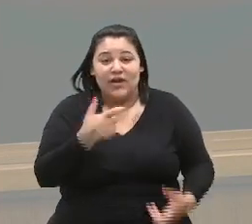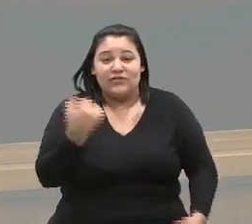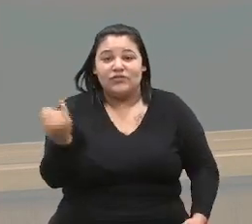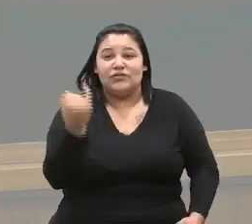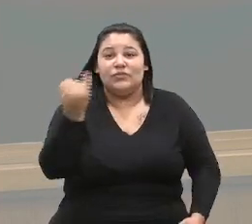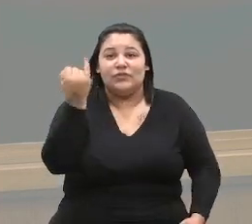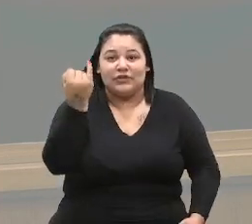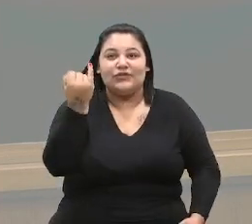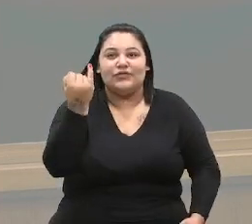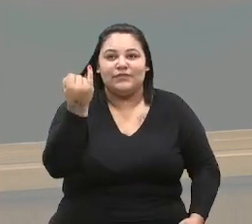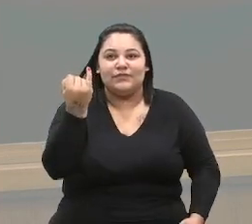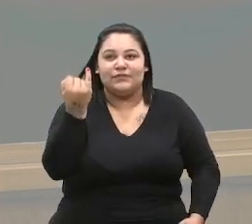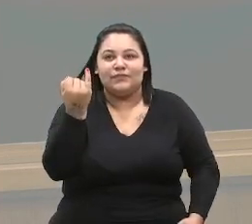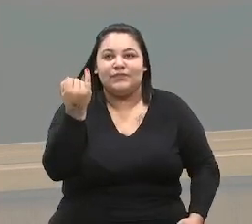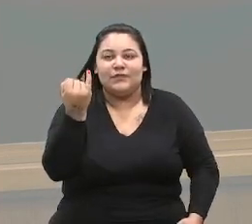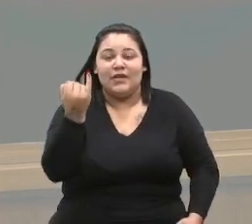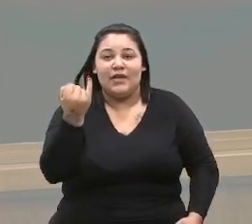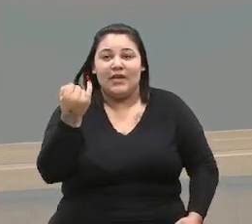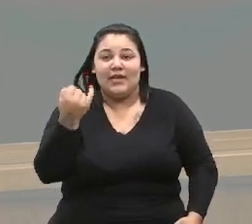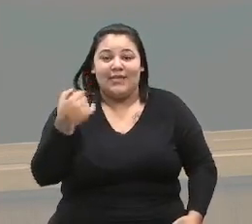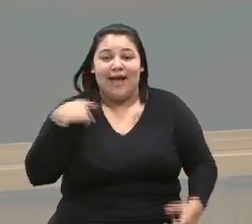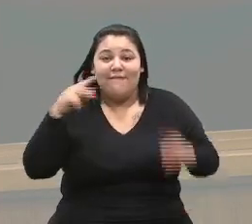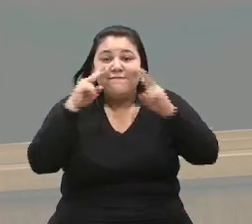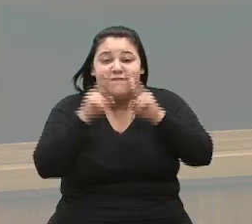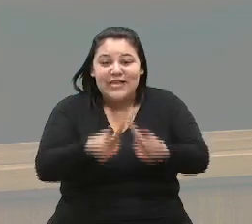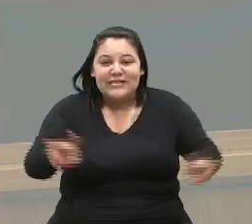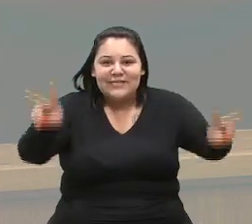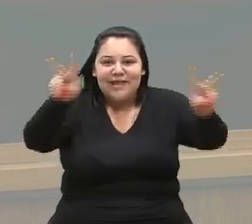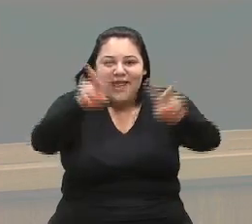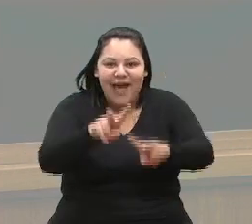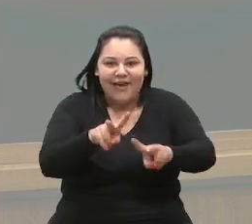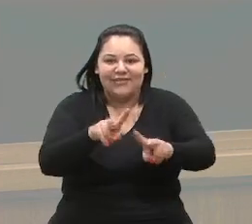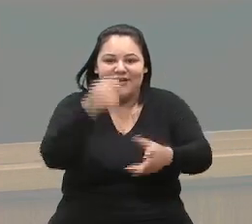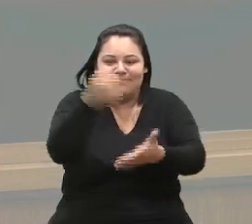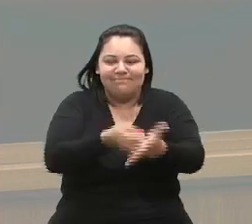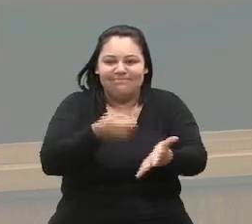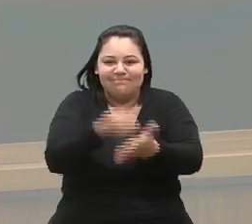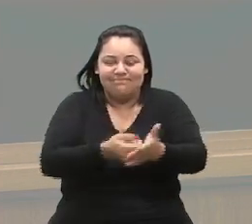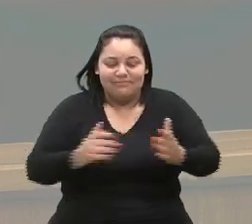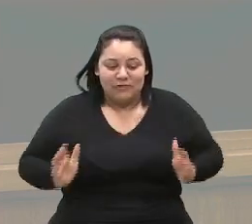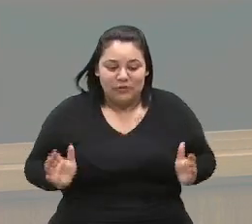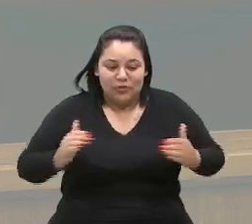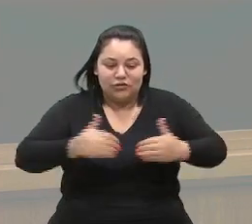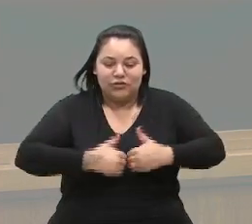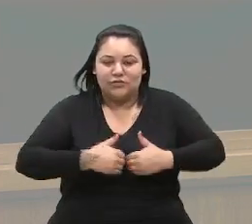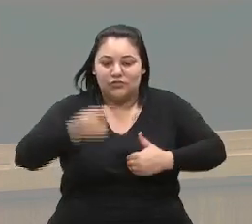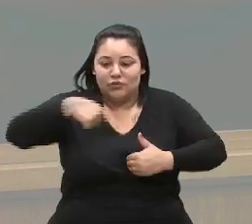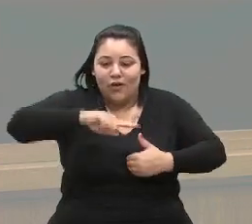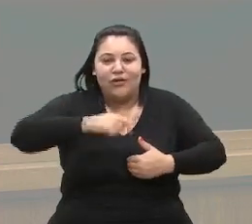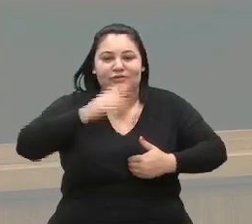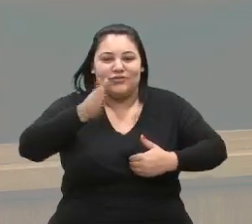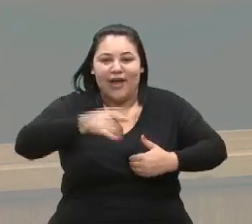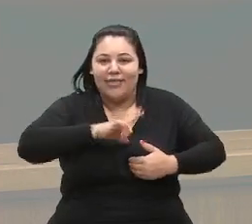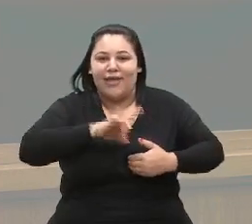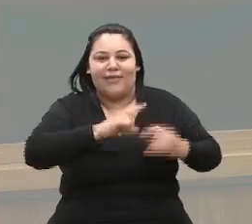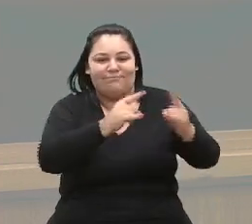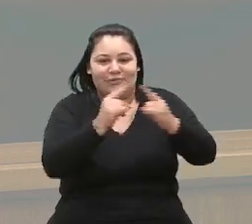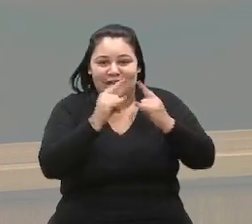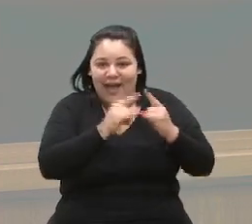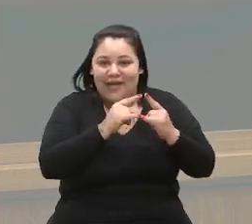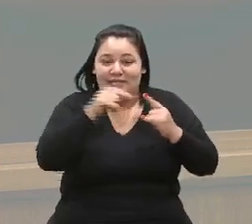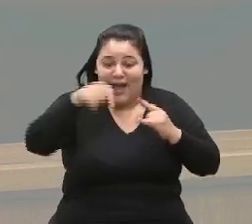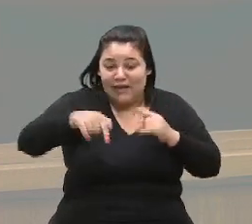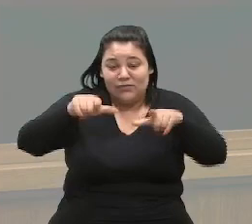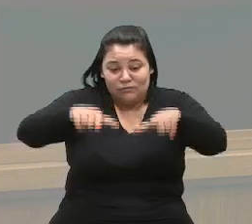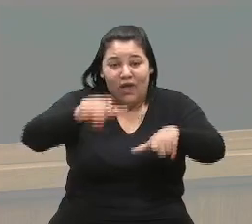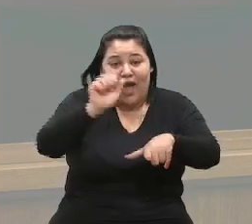sentido, inclusive, de dar visibilidade a essa luta da questão do autismo, né? Nós temos entidades aqui em Caxias, a AMA é uma